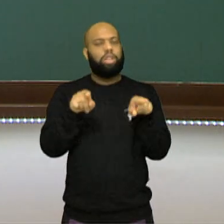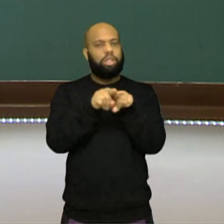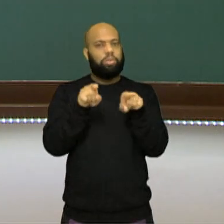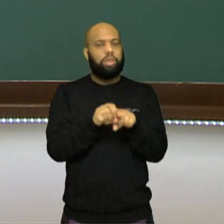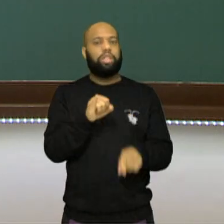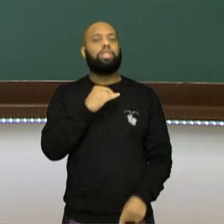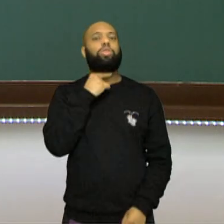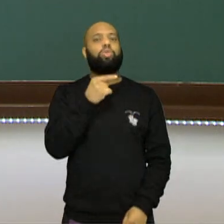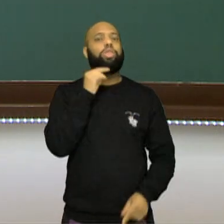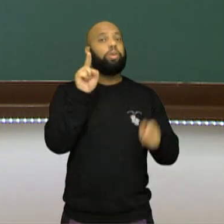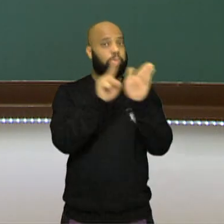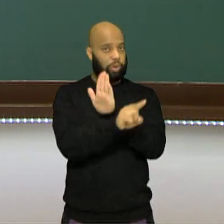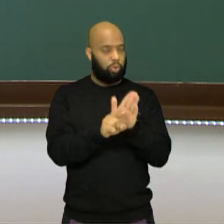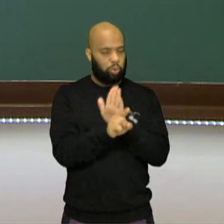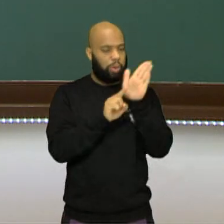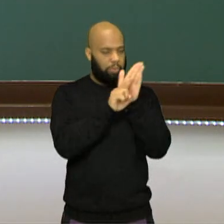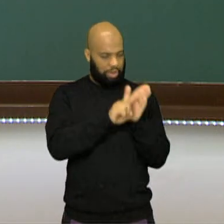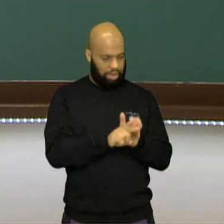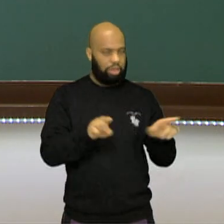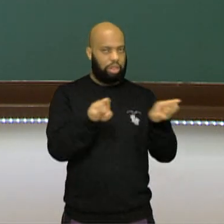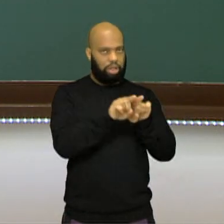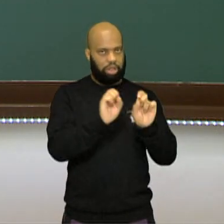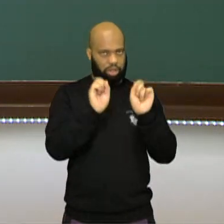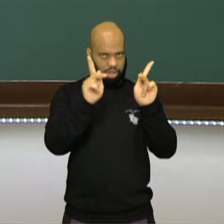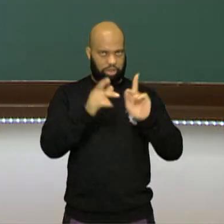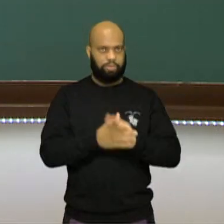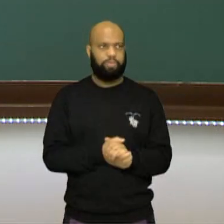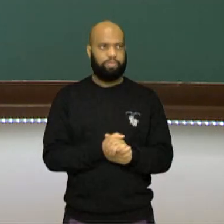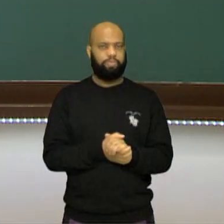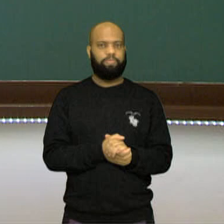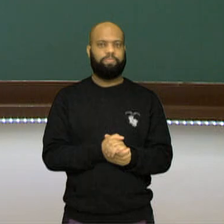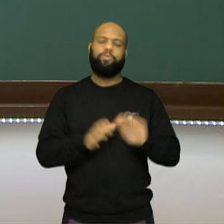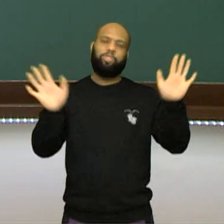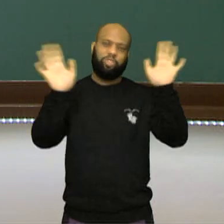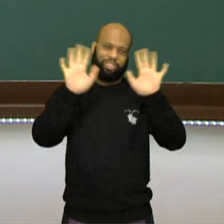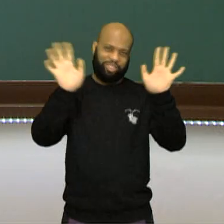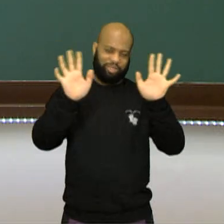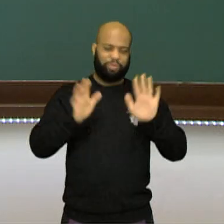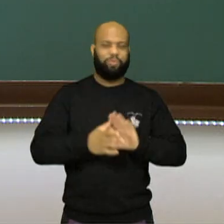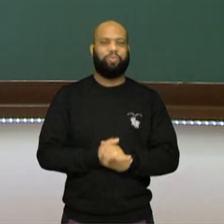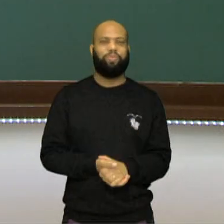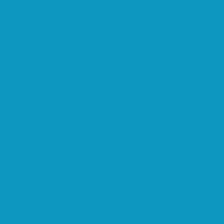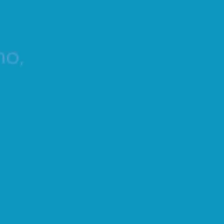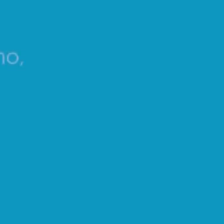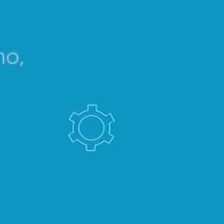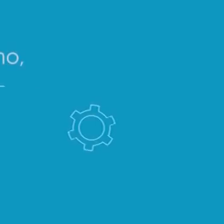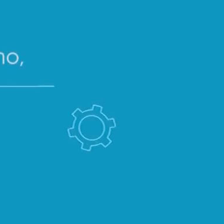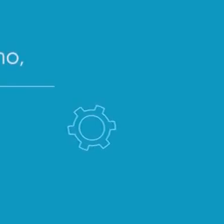Qualquer dúvida, pergunte, pesquise. Ok? Thank you so much. Bye bye.